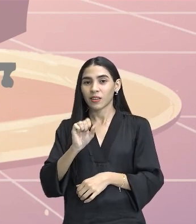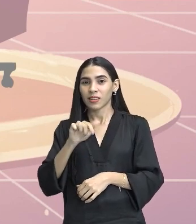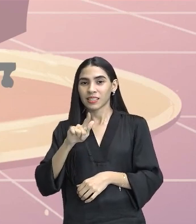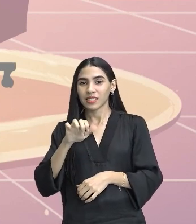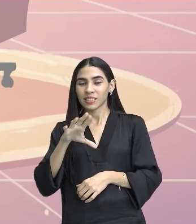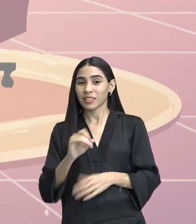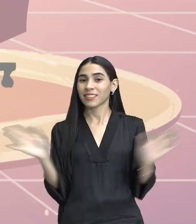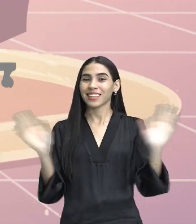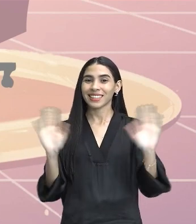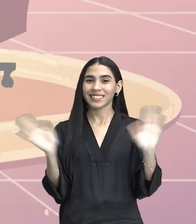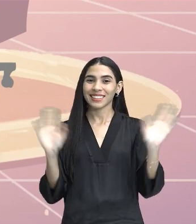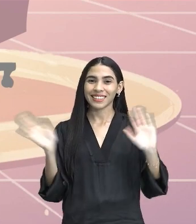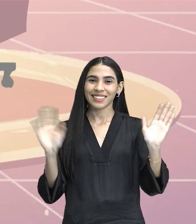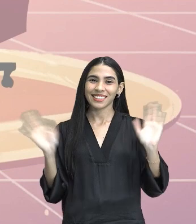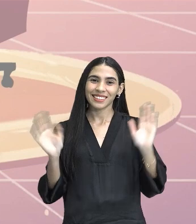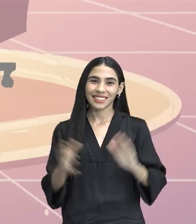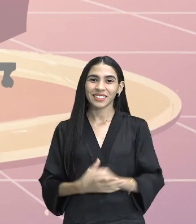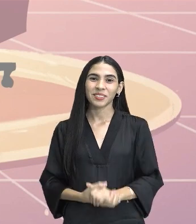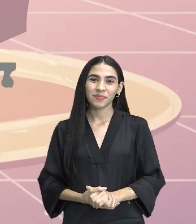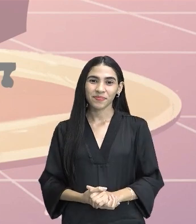Assis. Tchau, tchau, gente!